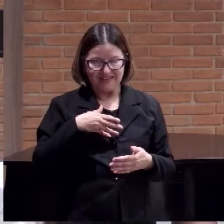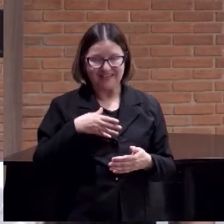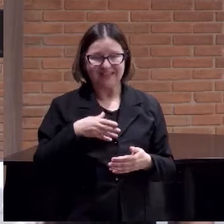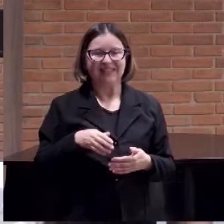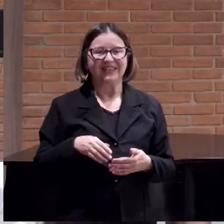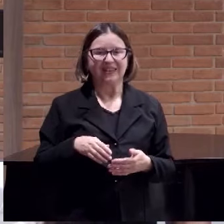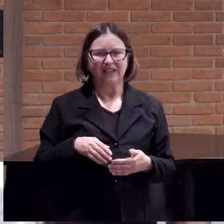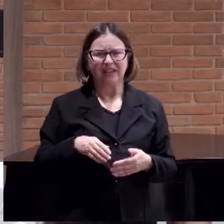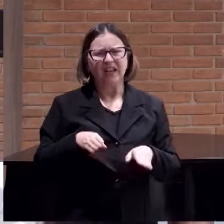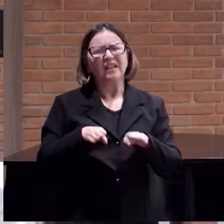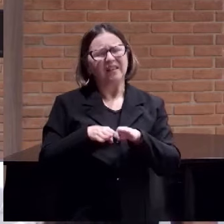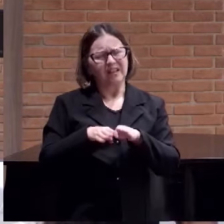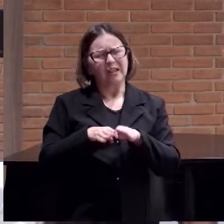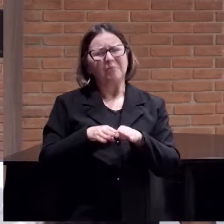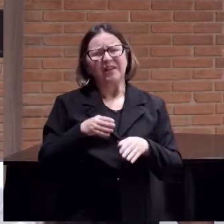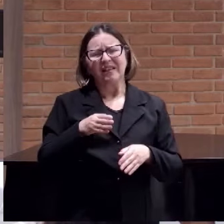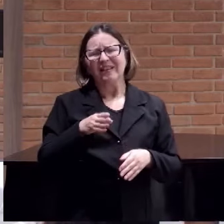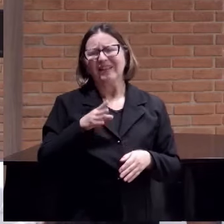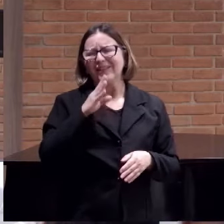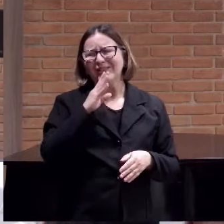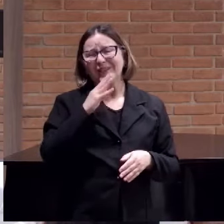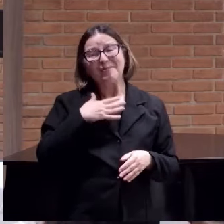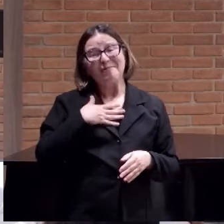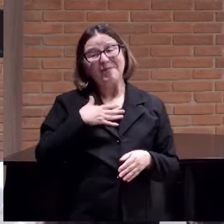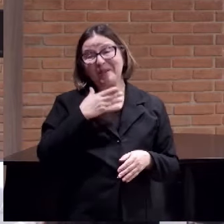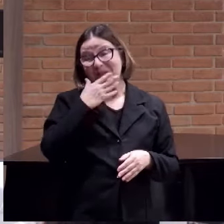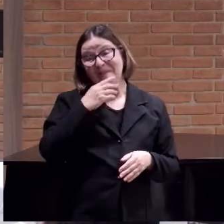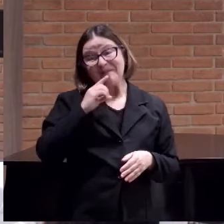me conhecido, vocês teriam conhecido meu Pai.